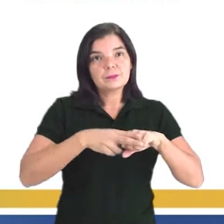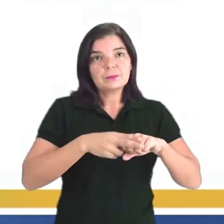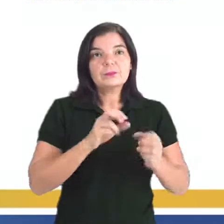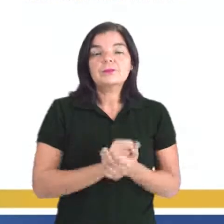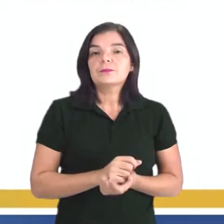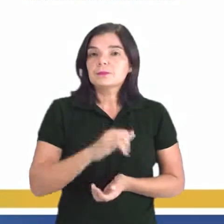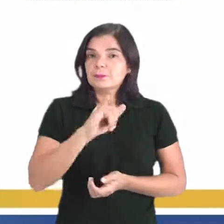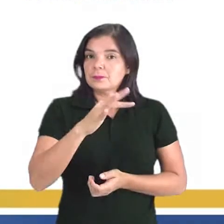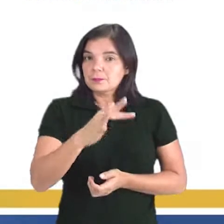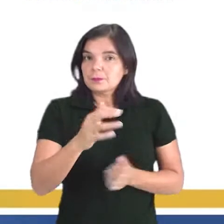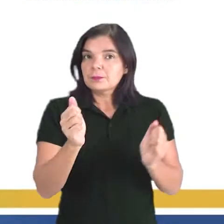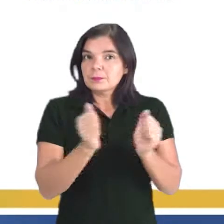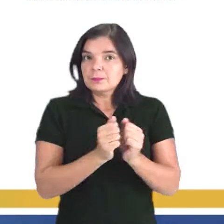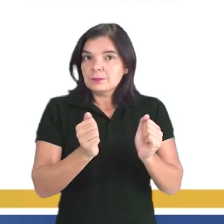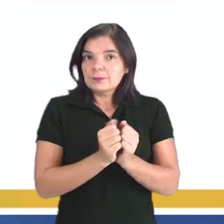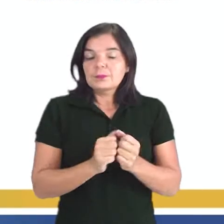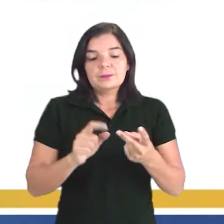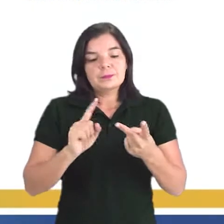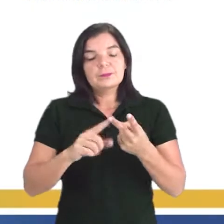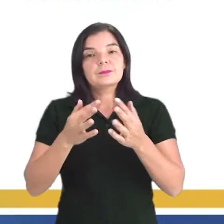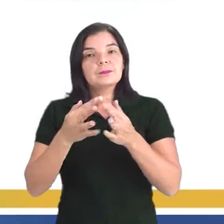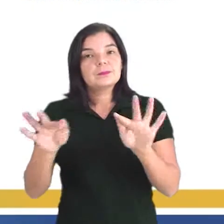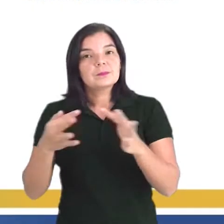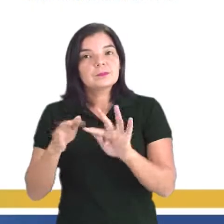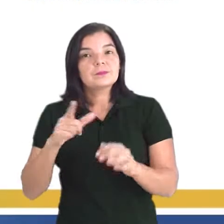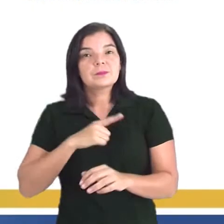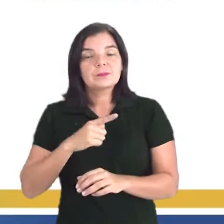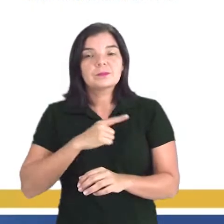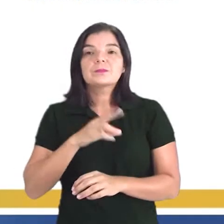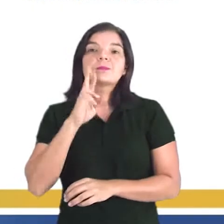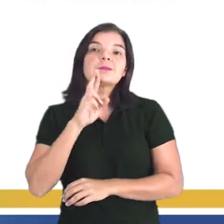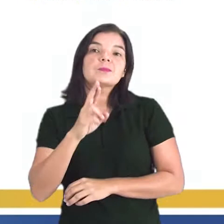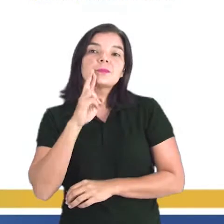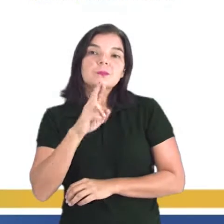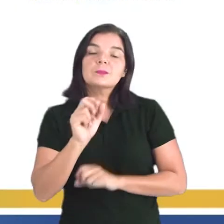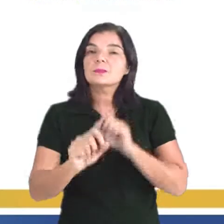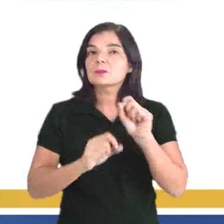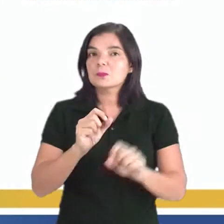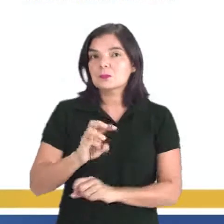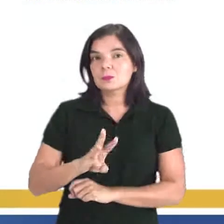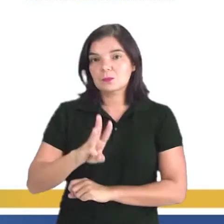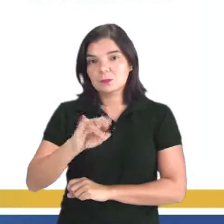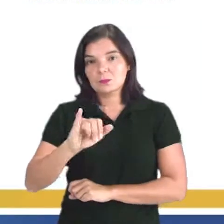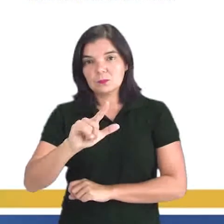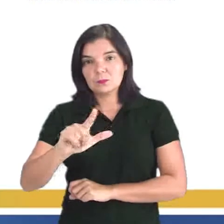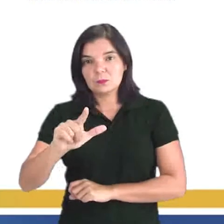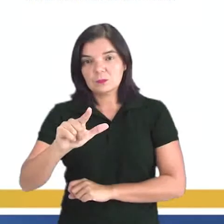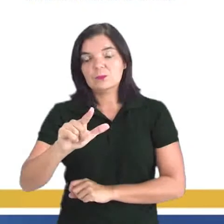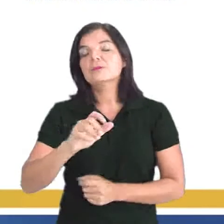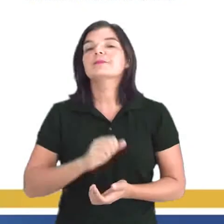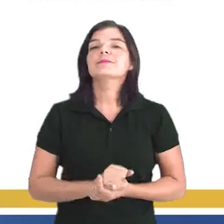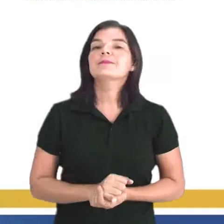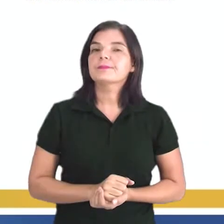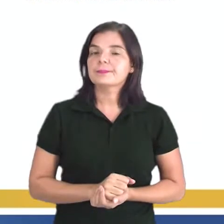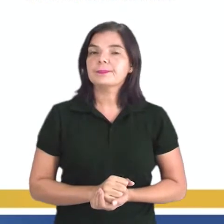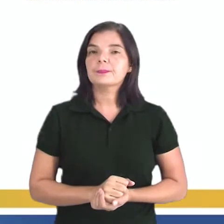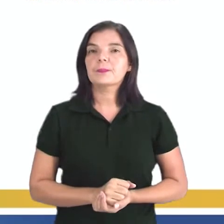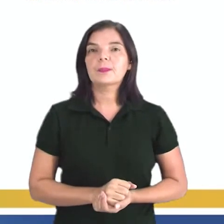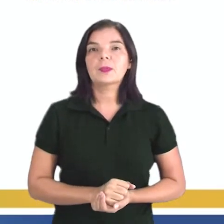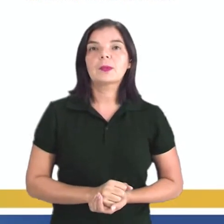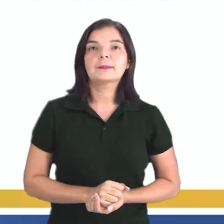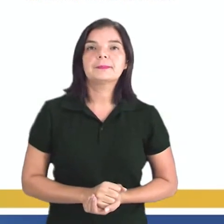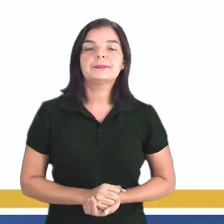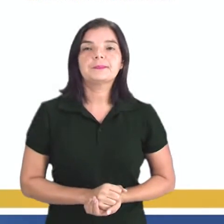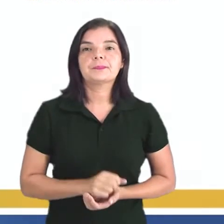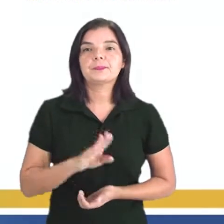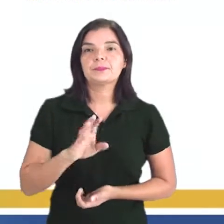survive, juntamente com with. E na segunda frase, nós temos uma frase no simple future, usando o will be. O